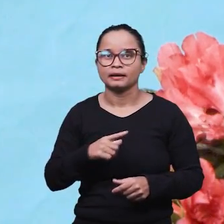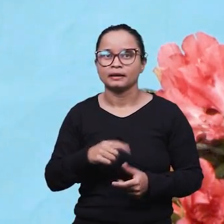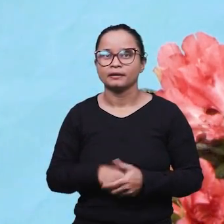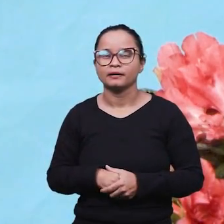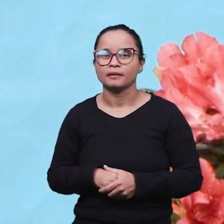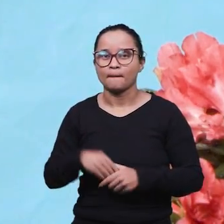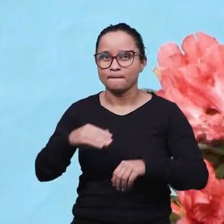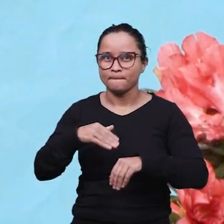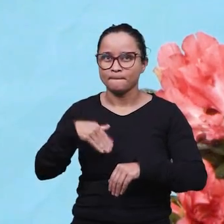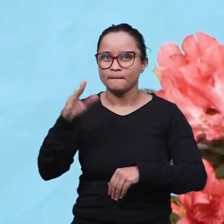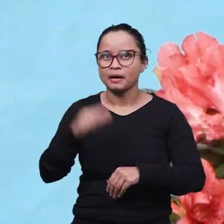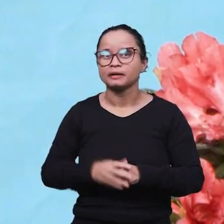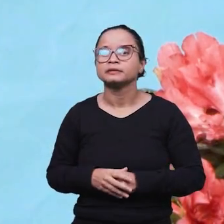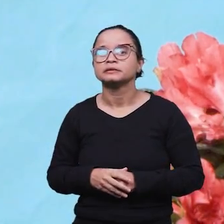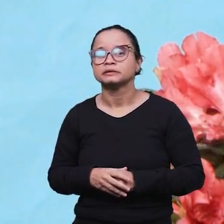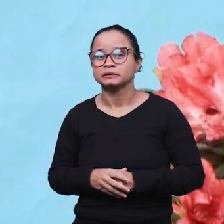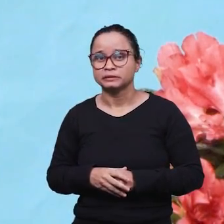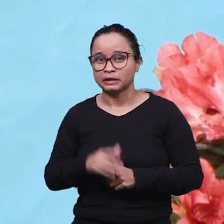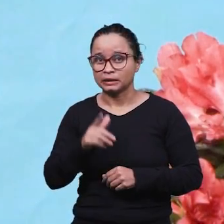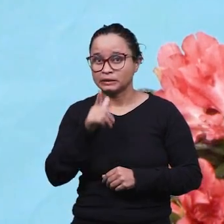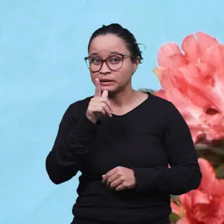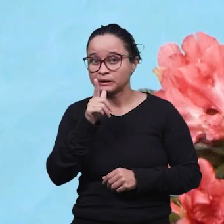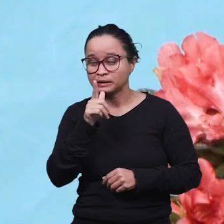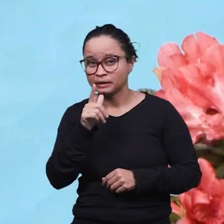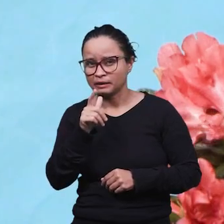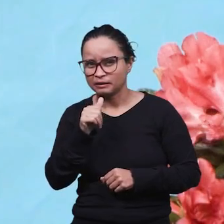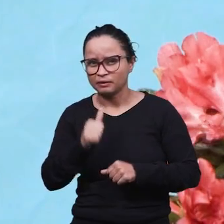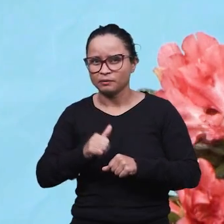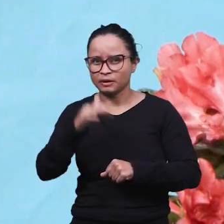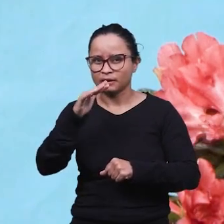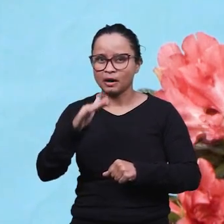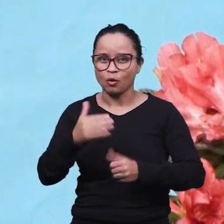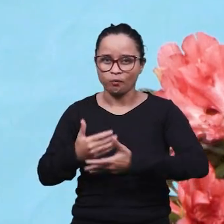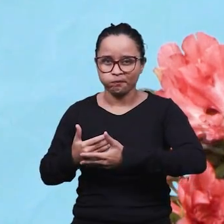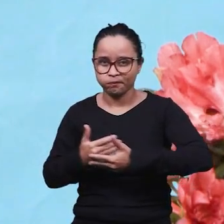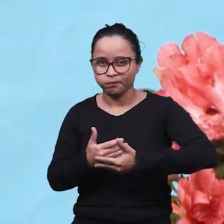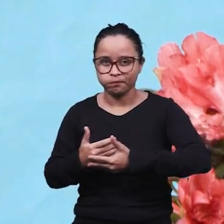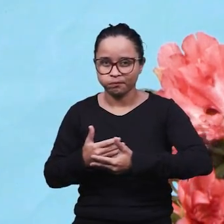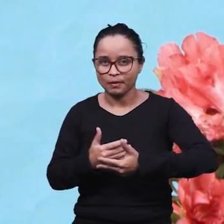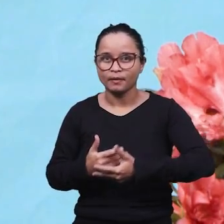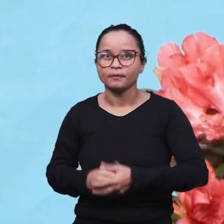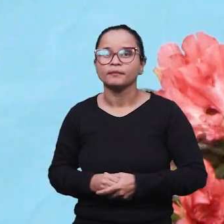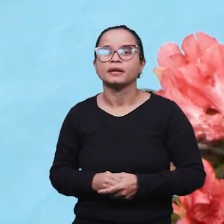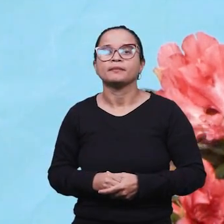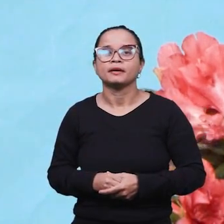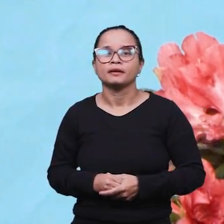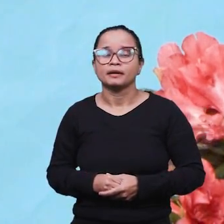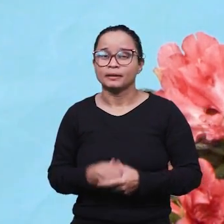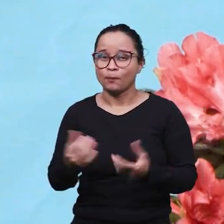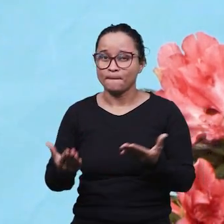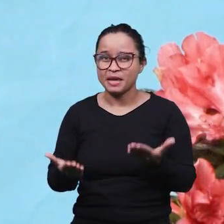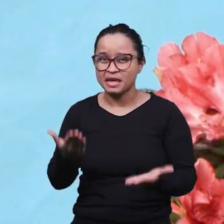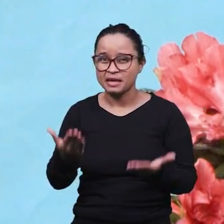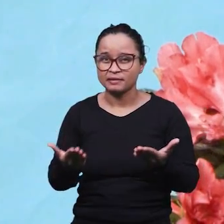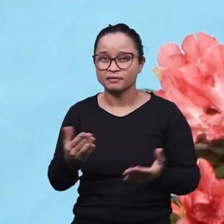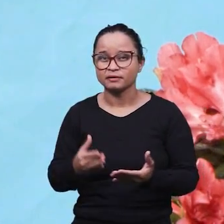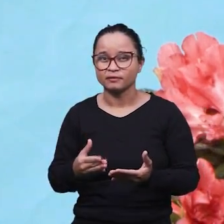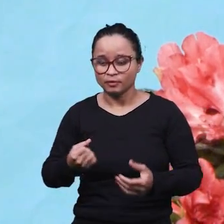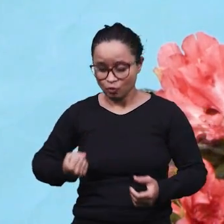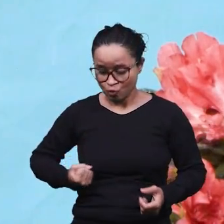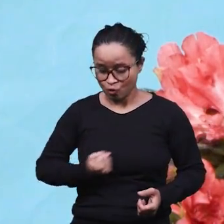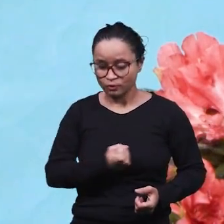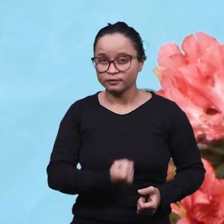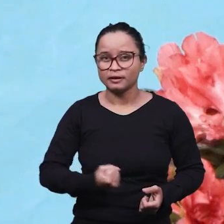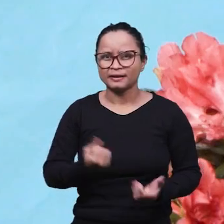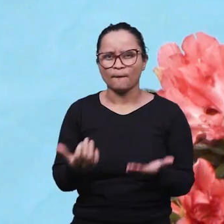né? Um aumento de líquido amniótico, um ganho de peso excessivo no bebê, né? Aquele bebê que quando a gente vai fazer ultrassom, ele tem um